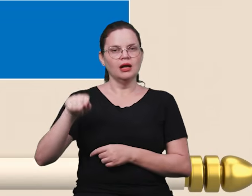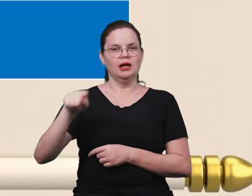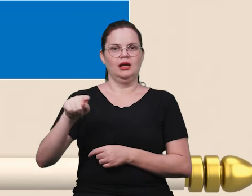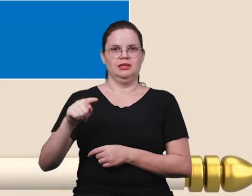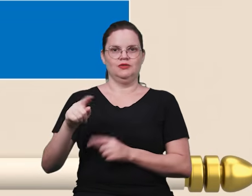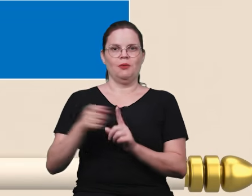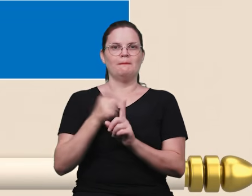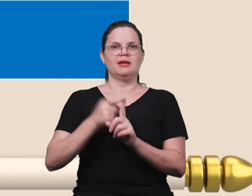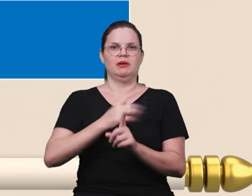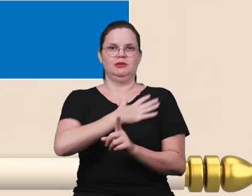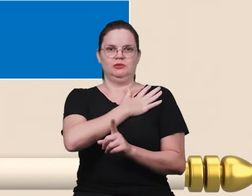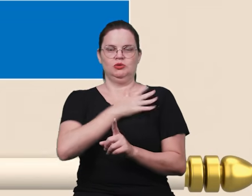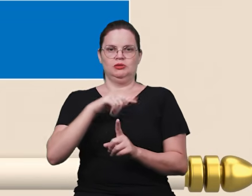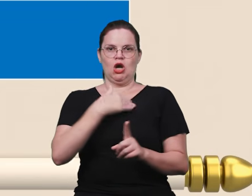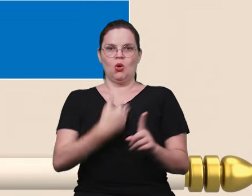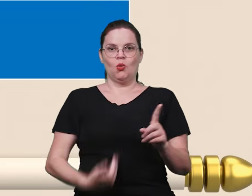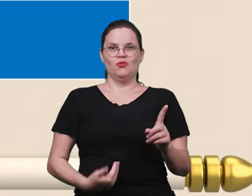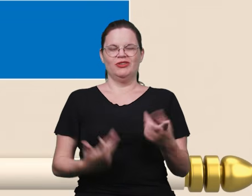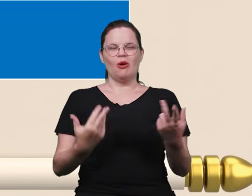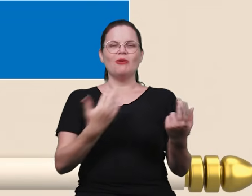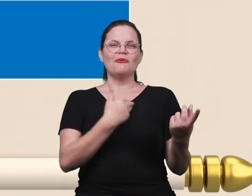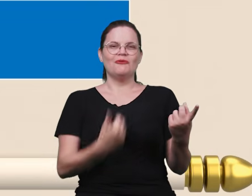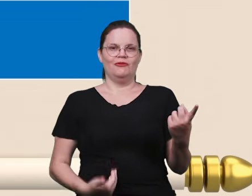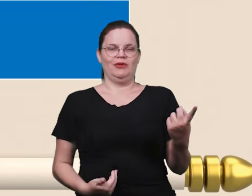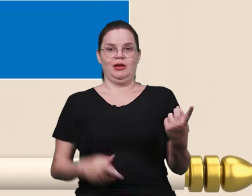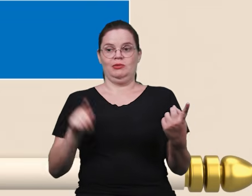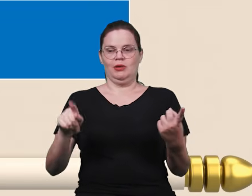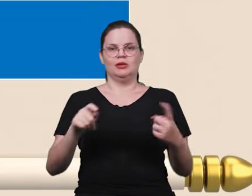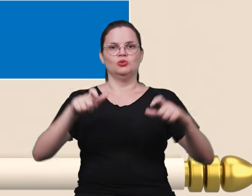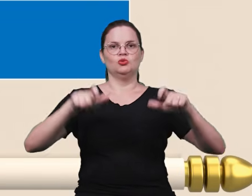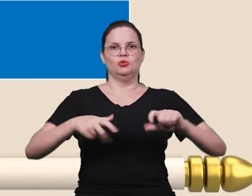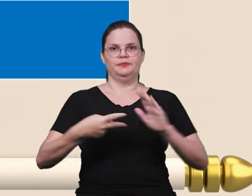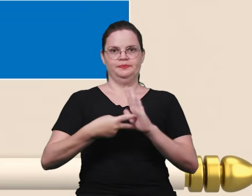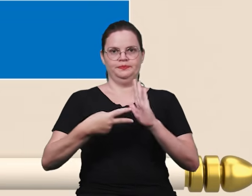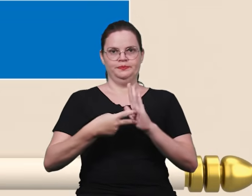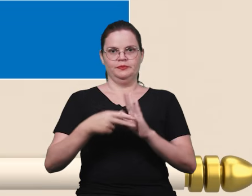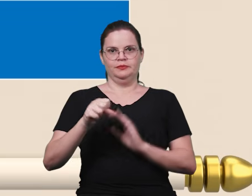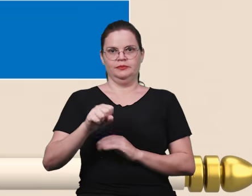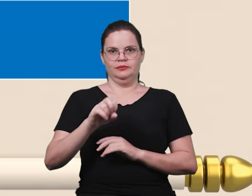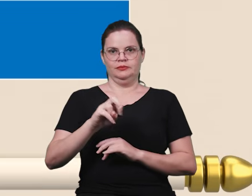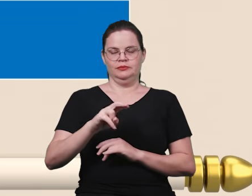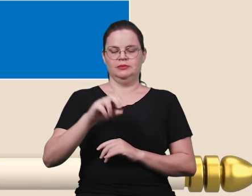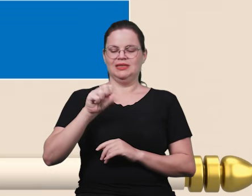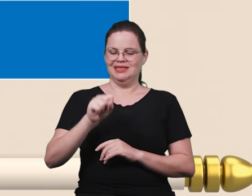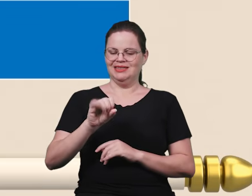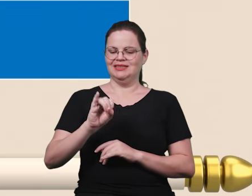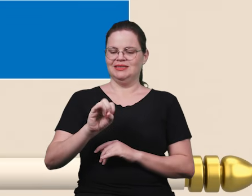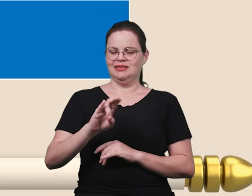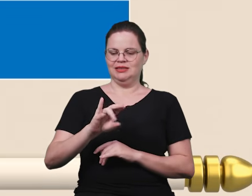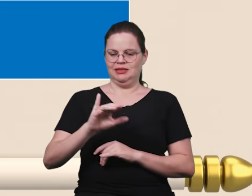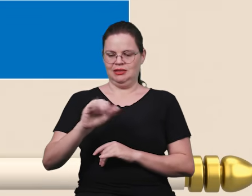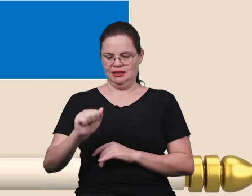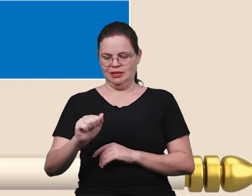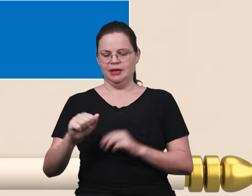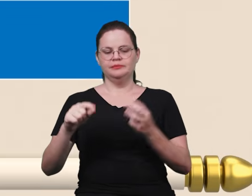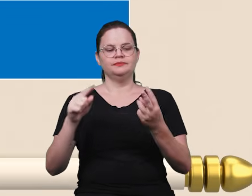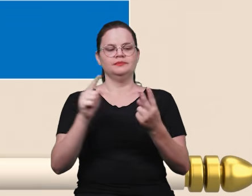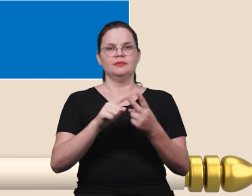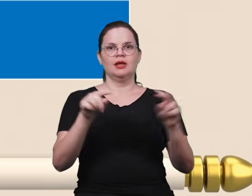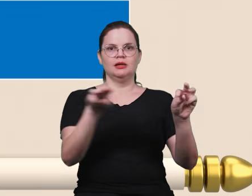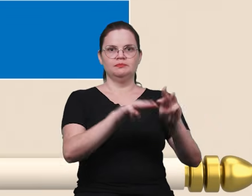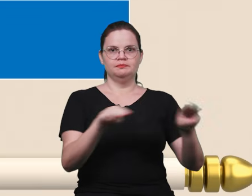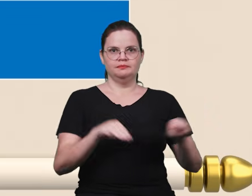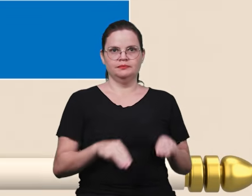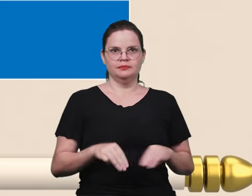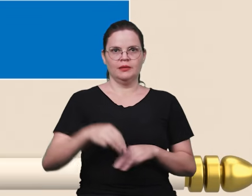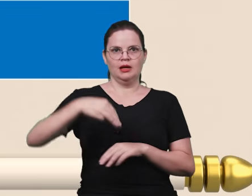governador, podemos assim dizer, da Síria e da Mesopotâmia. E a Bíblia se refere a ele como rei